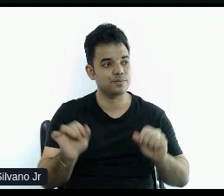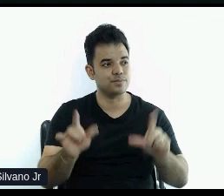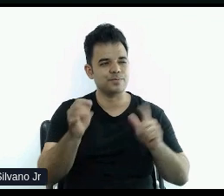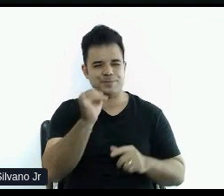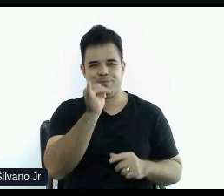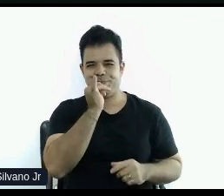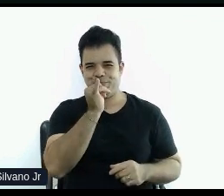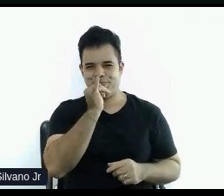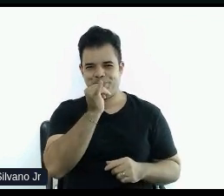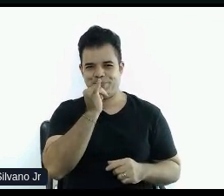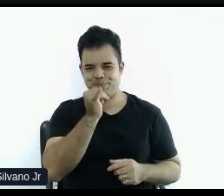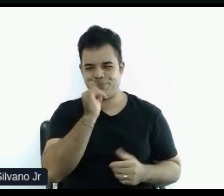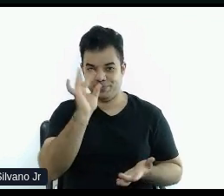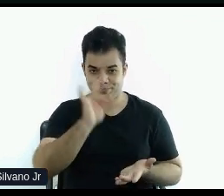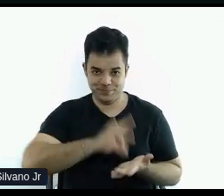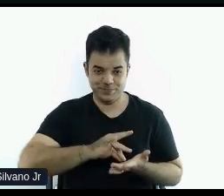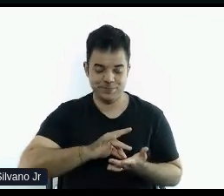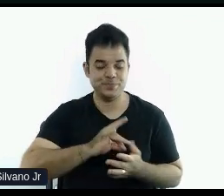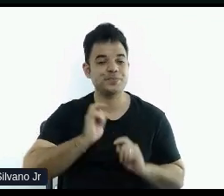né, sobre